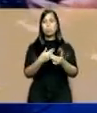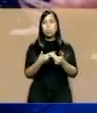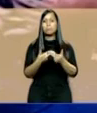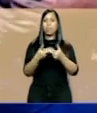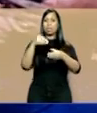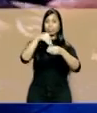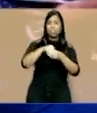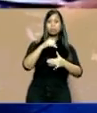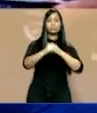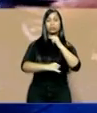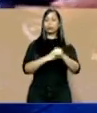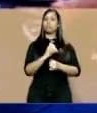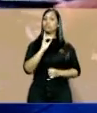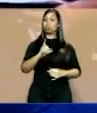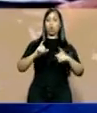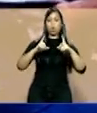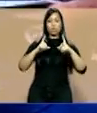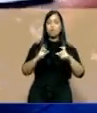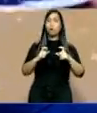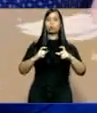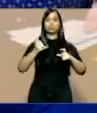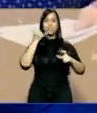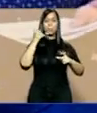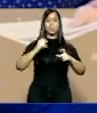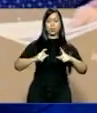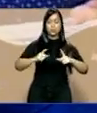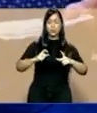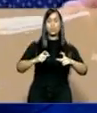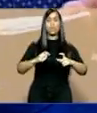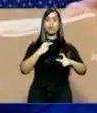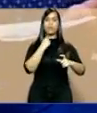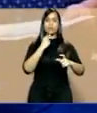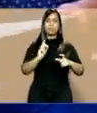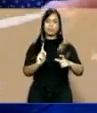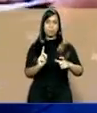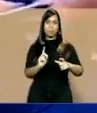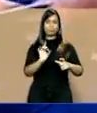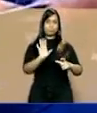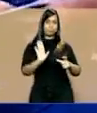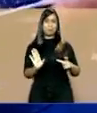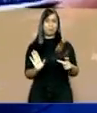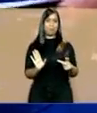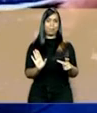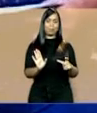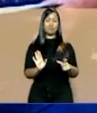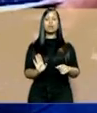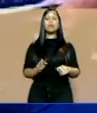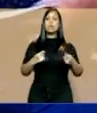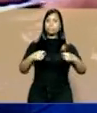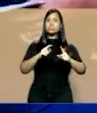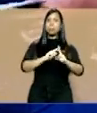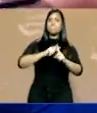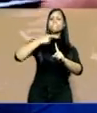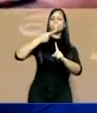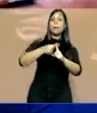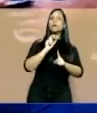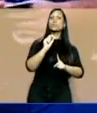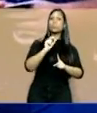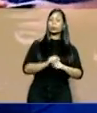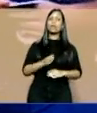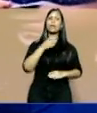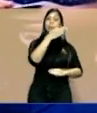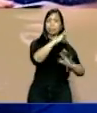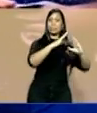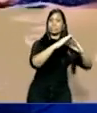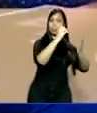intolerância, não basta só tirar o print, como a gente comumente acha, tira o print screen da tela. Além de tirar o print screen da tela, você tem que procurar